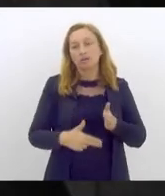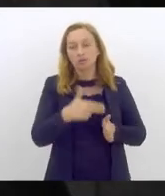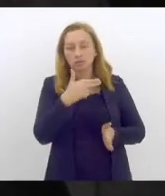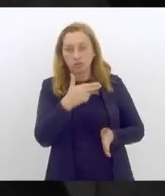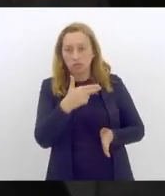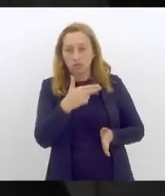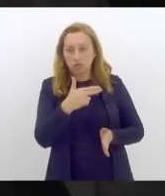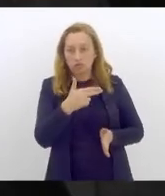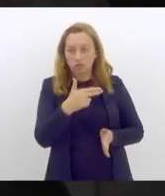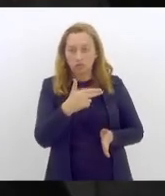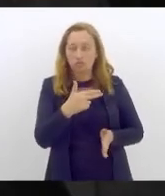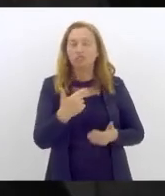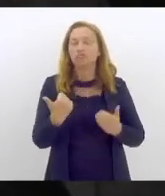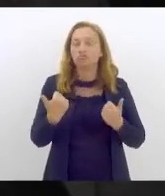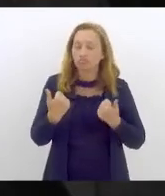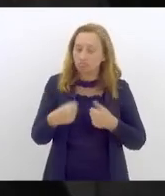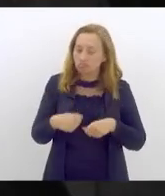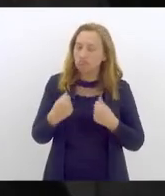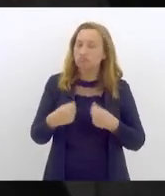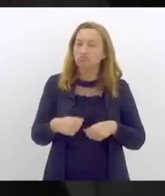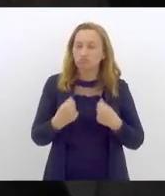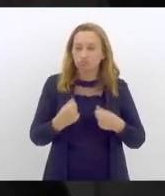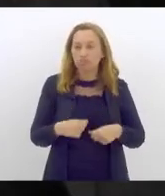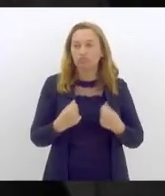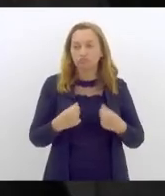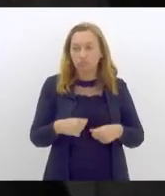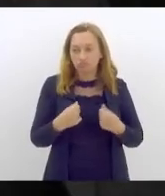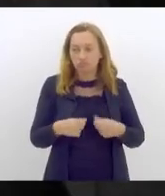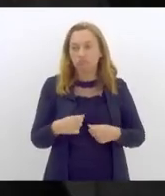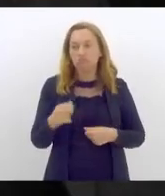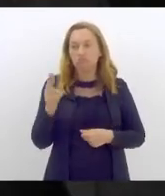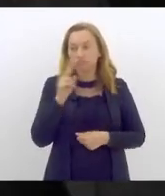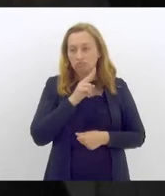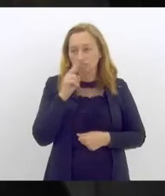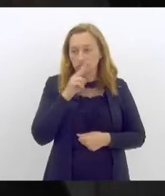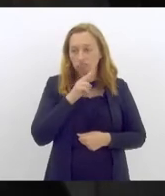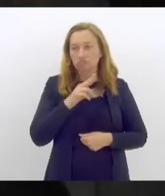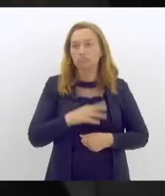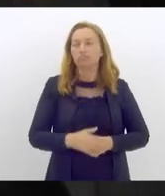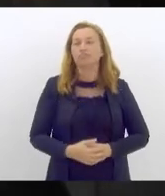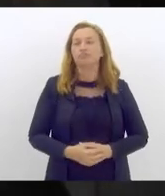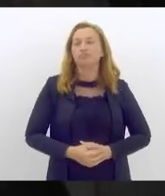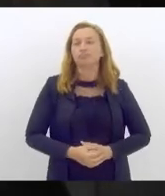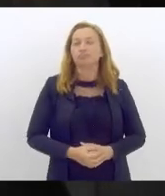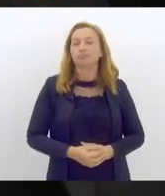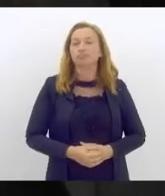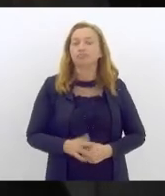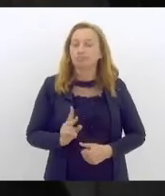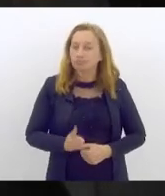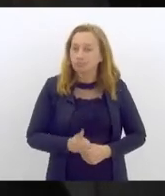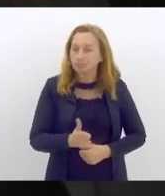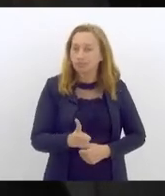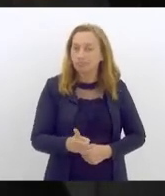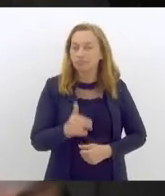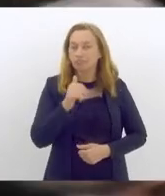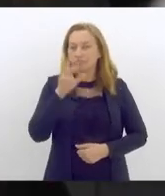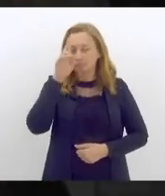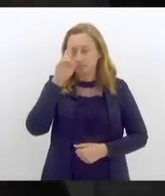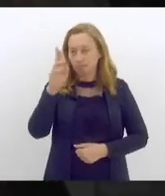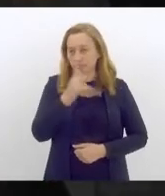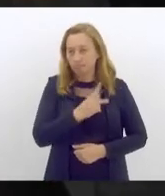se faz necessária e urgente continuando senhora